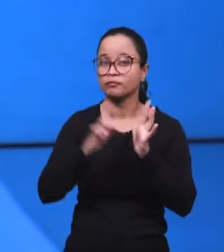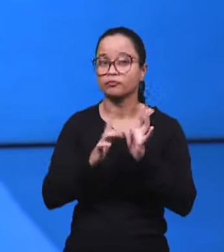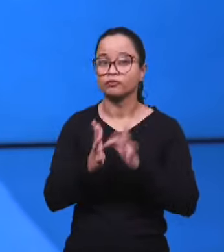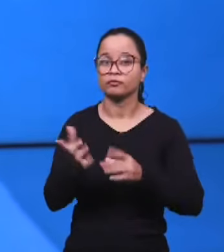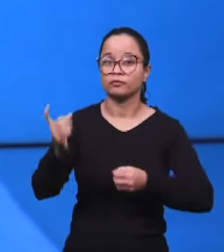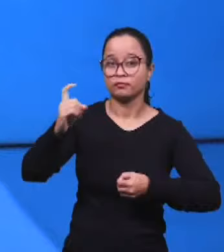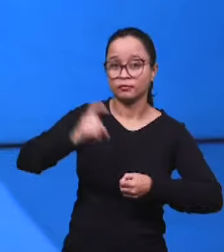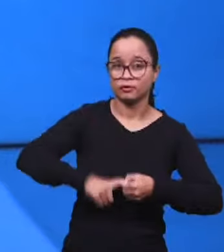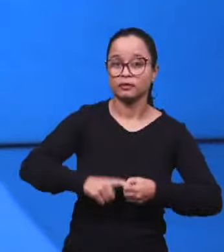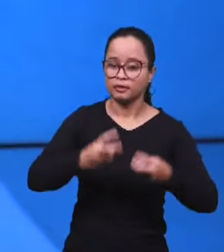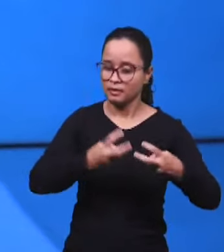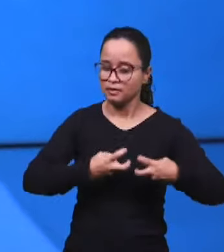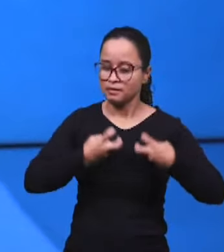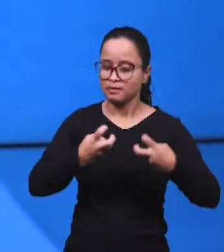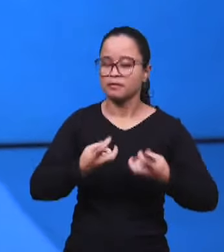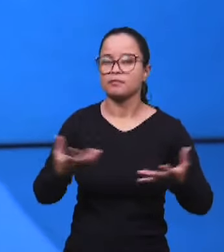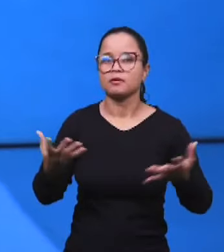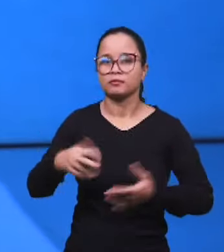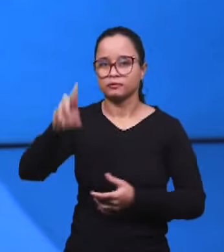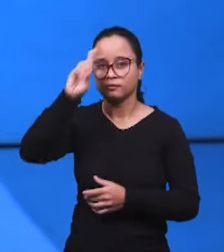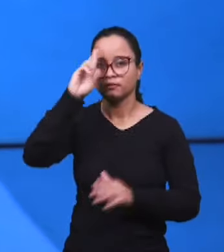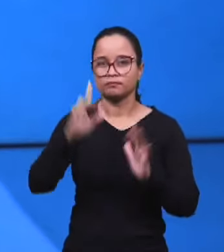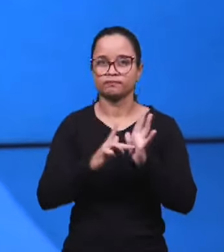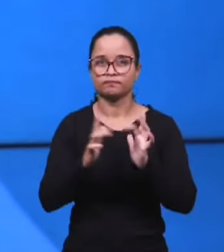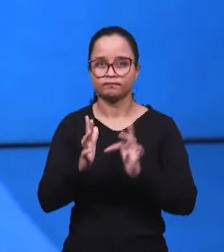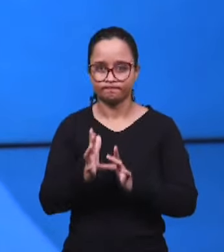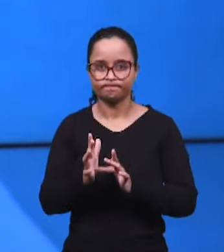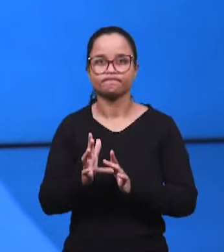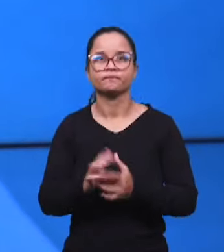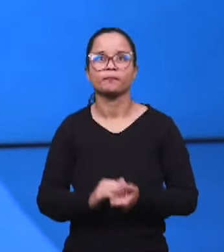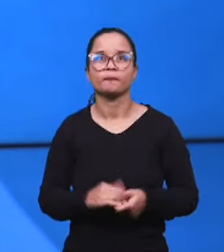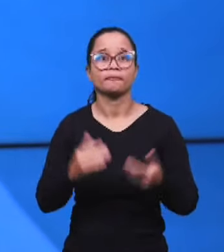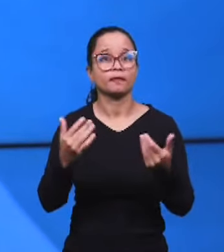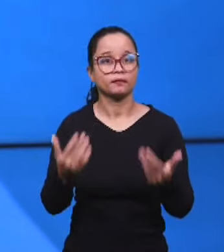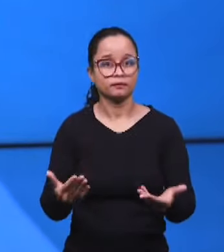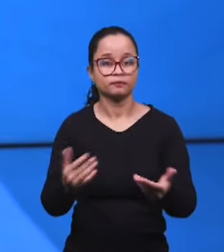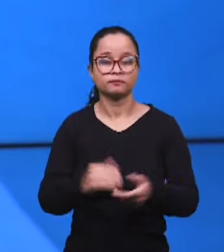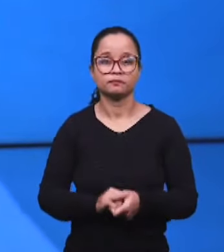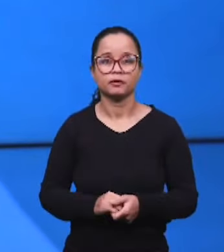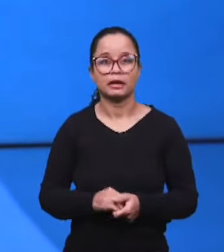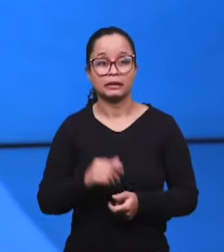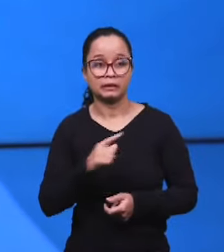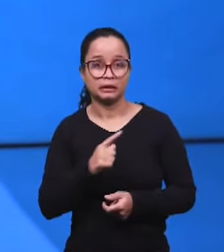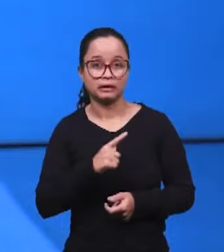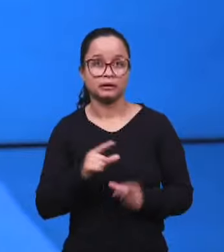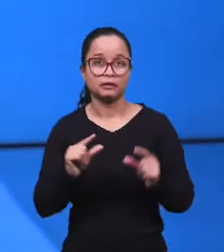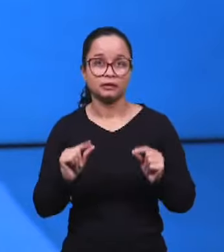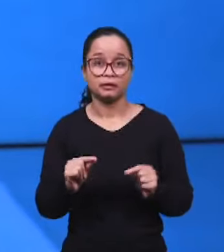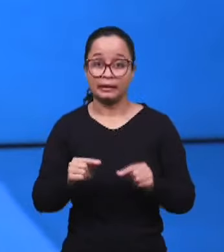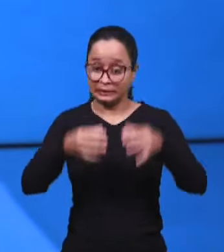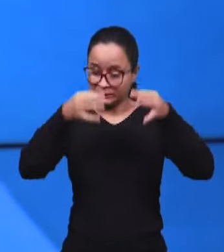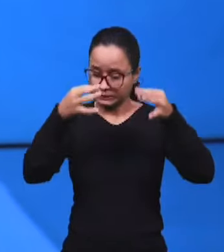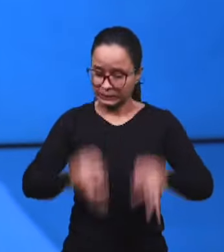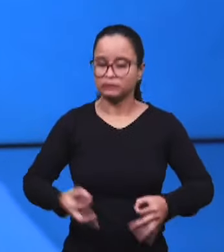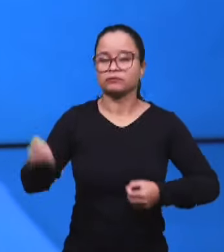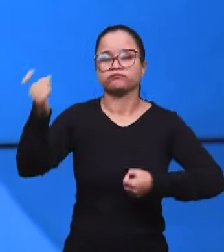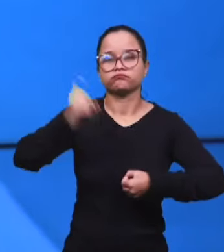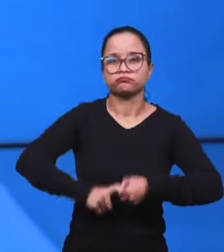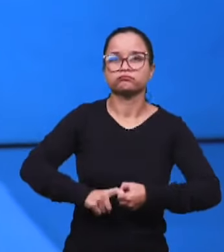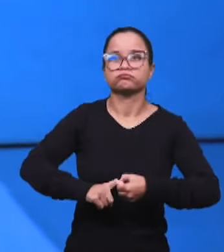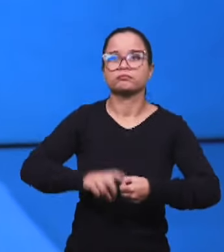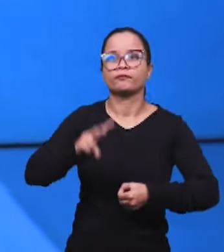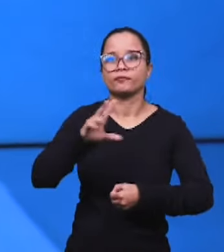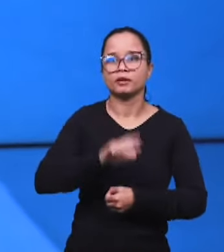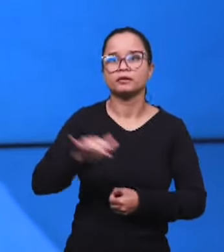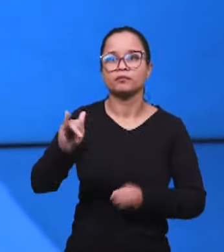ela faz um clamor. Ela diz, ora vem, Senhor Jesus. Então, por um lado, a expressão é certamente cedo venho,